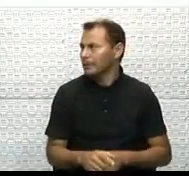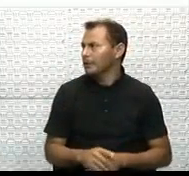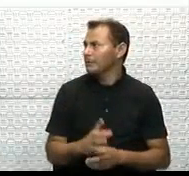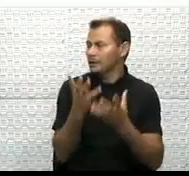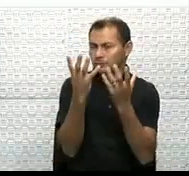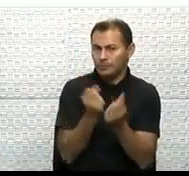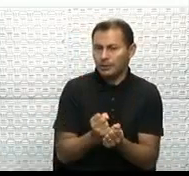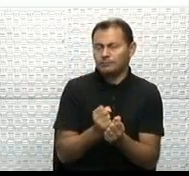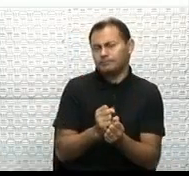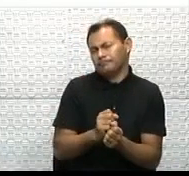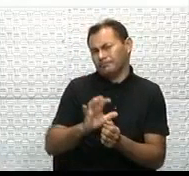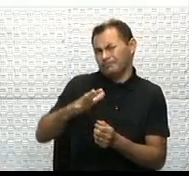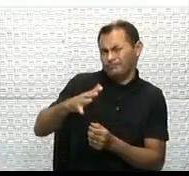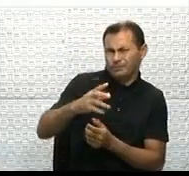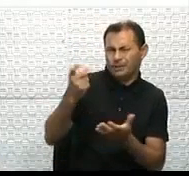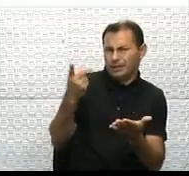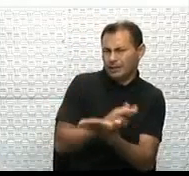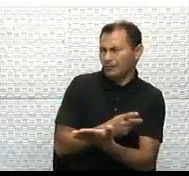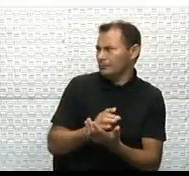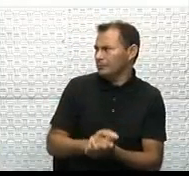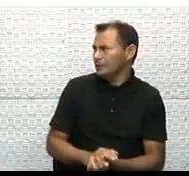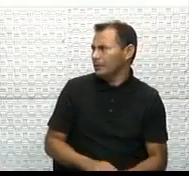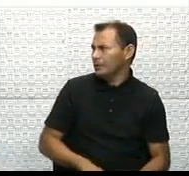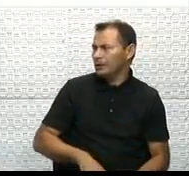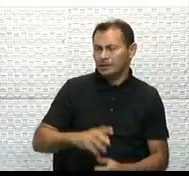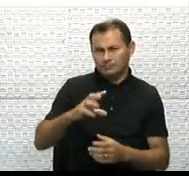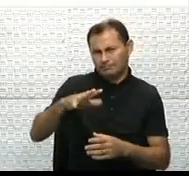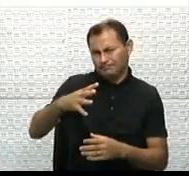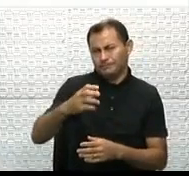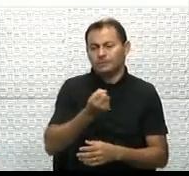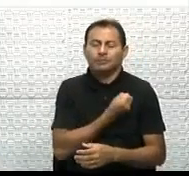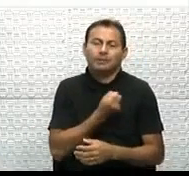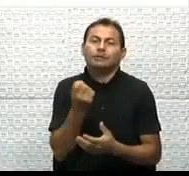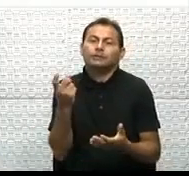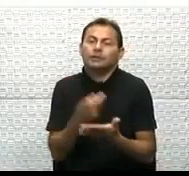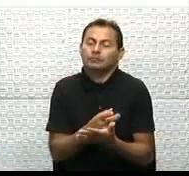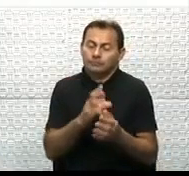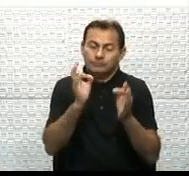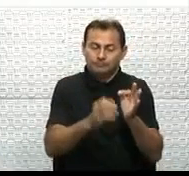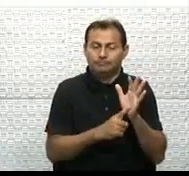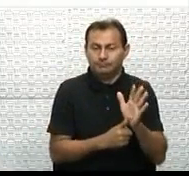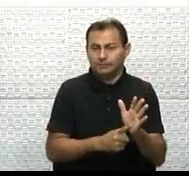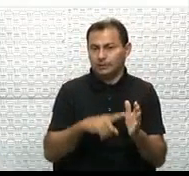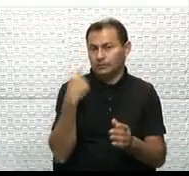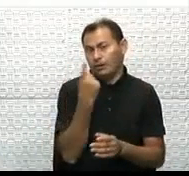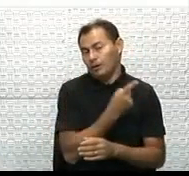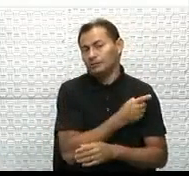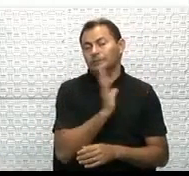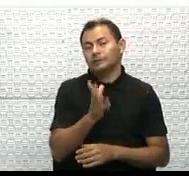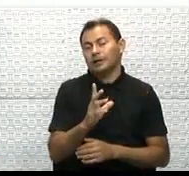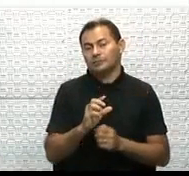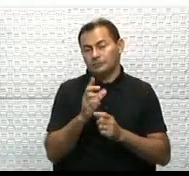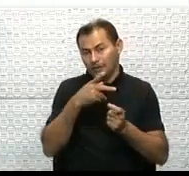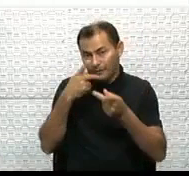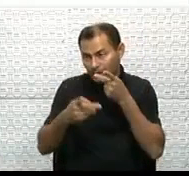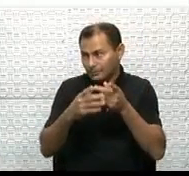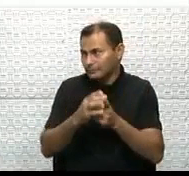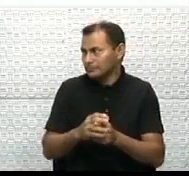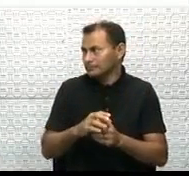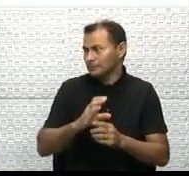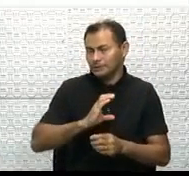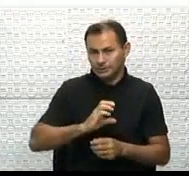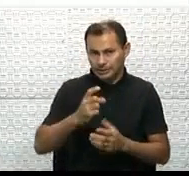vamos assumir uma margem de erro. Essa margem de erro você não precisa determinar. No nosso caso, nós já vamos tratar com